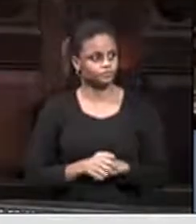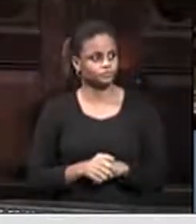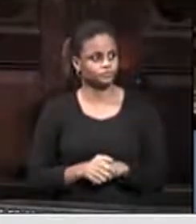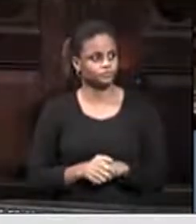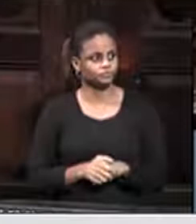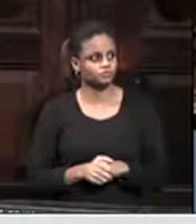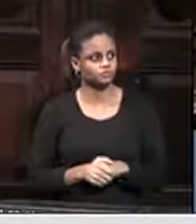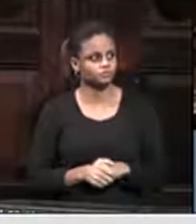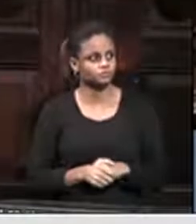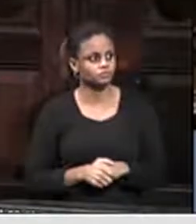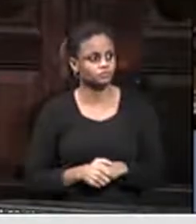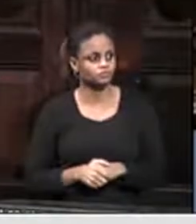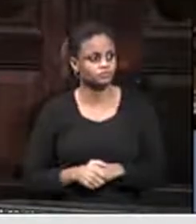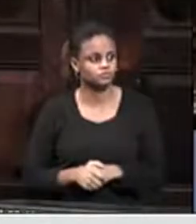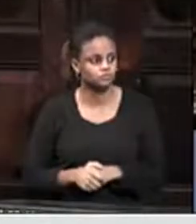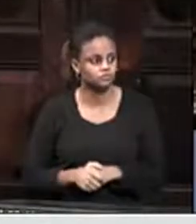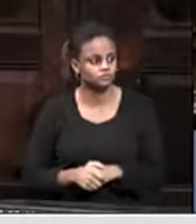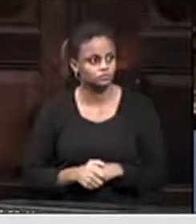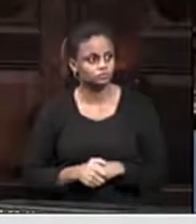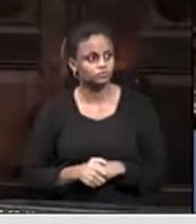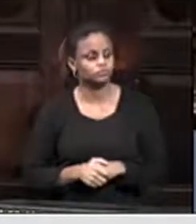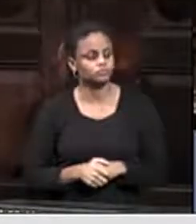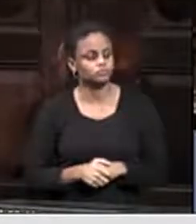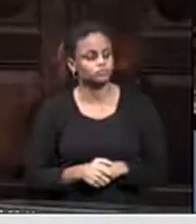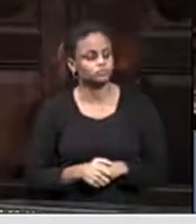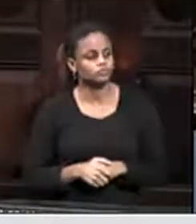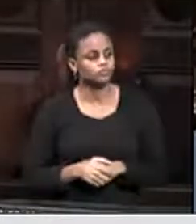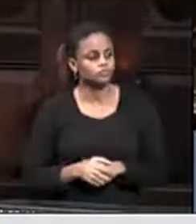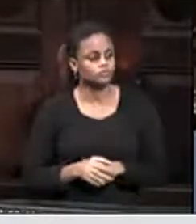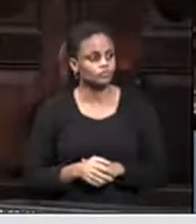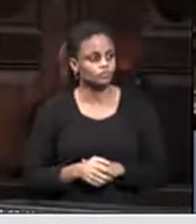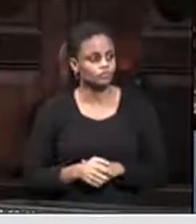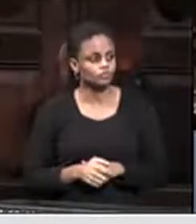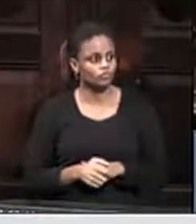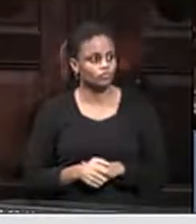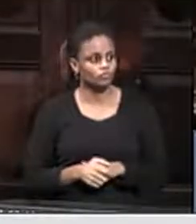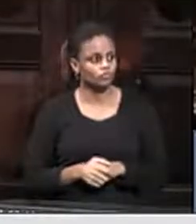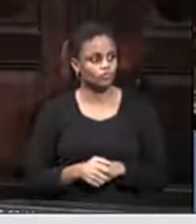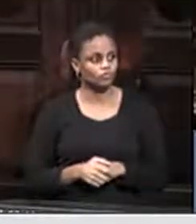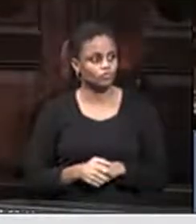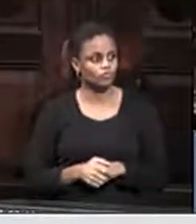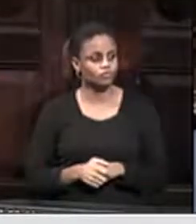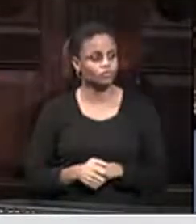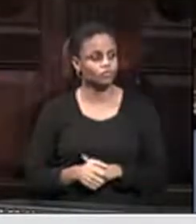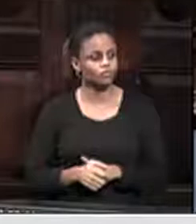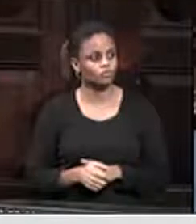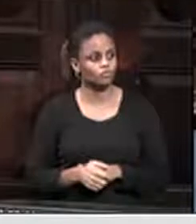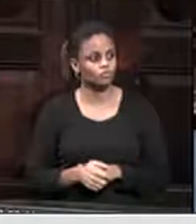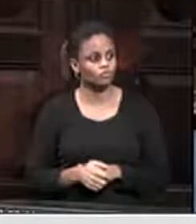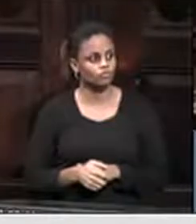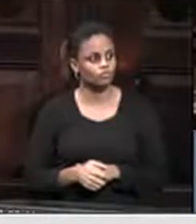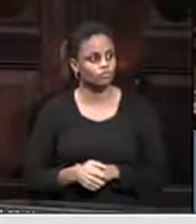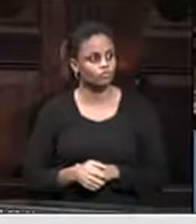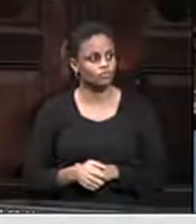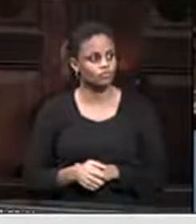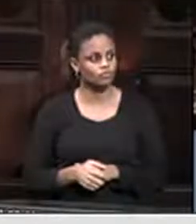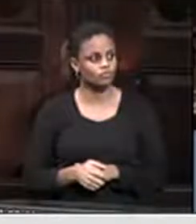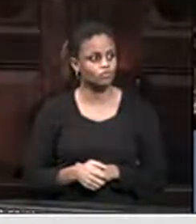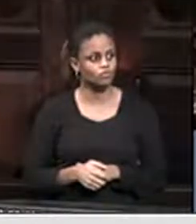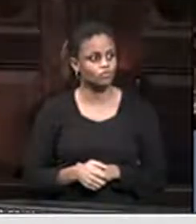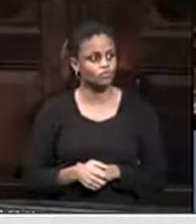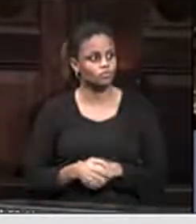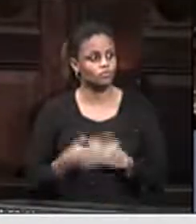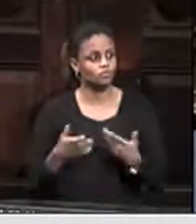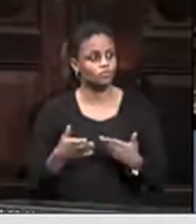depauperada, por este governo que vai acabando melancolicamente, a nossa depauperada rede estadual de formação profissional e tecnológica.